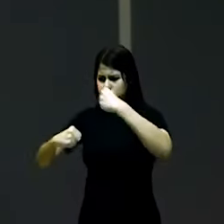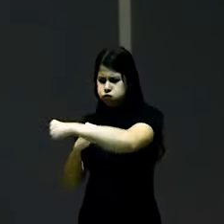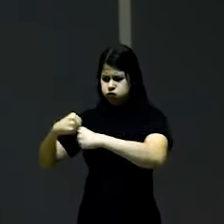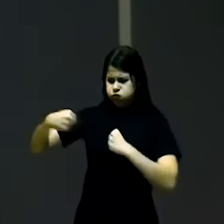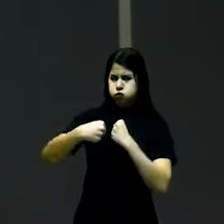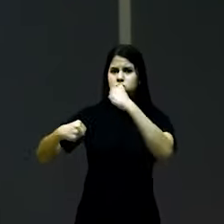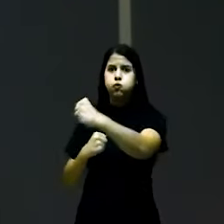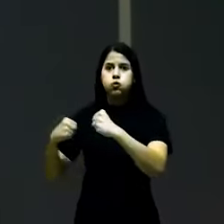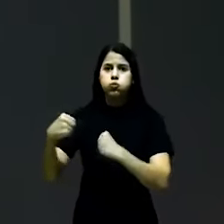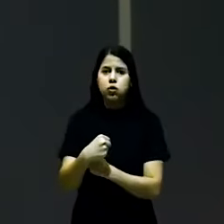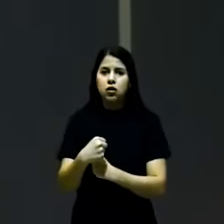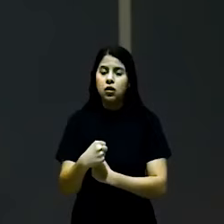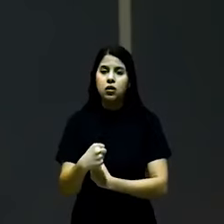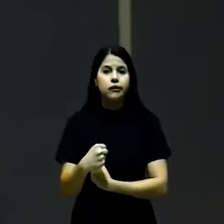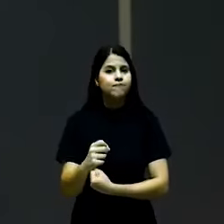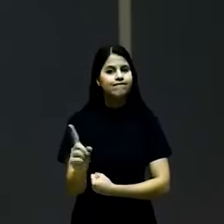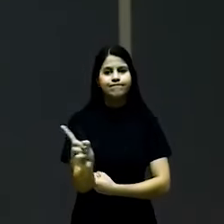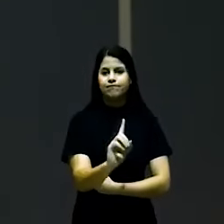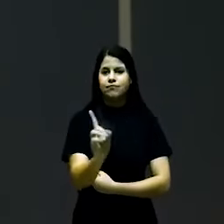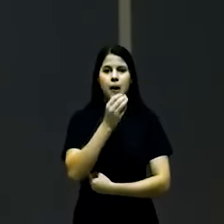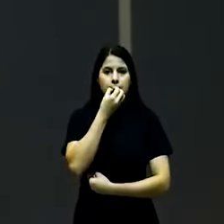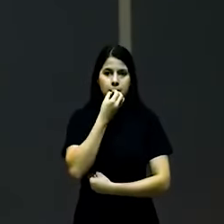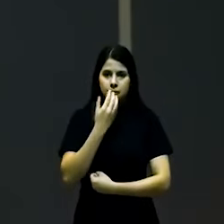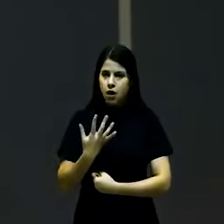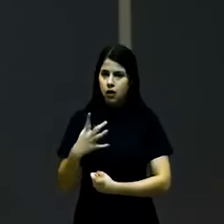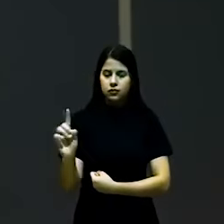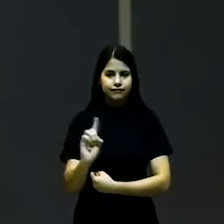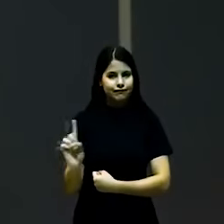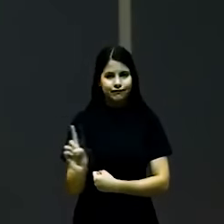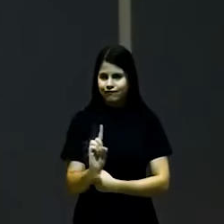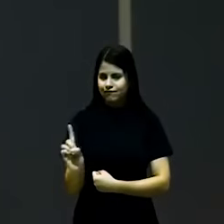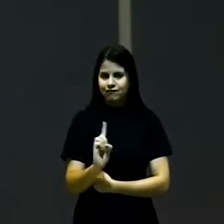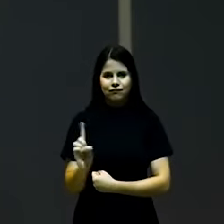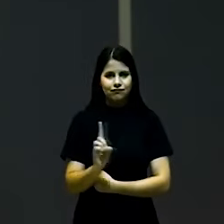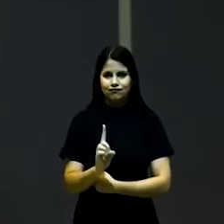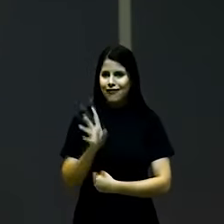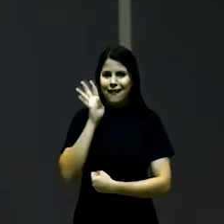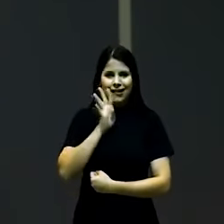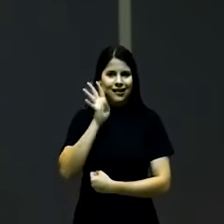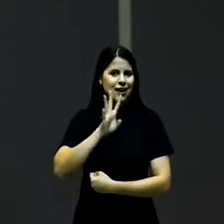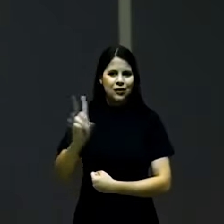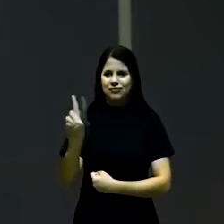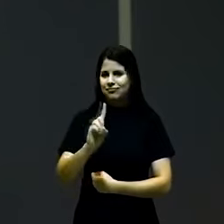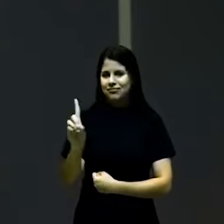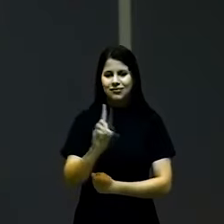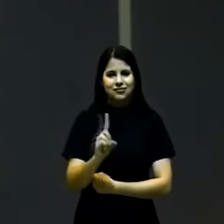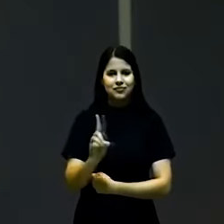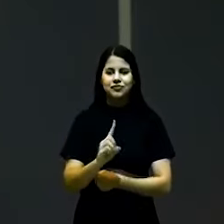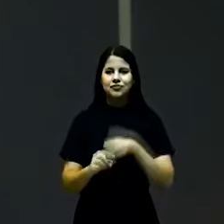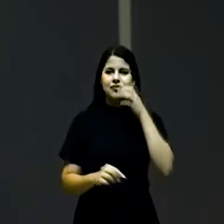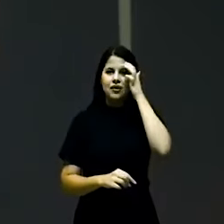apanhando, ou até muitas das vezes batendo. Isso não vai dar certo. E